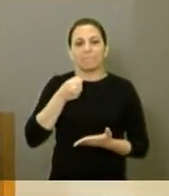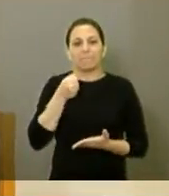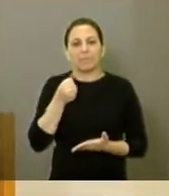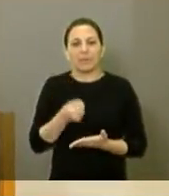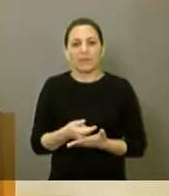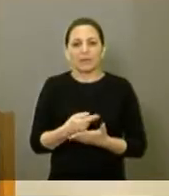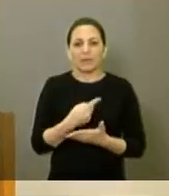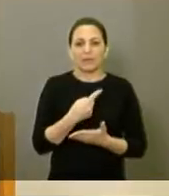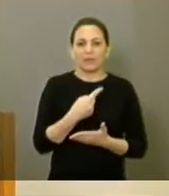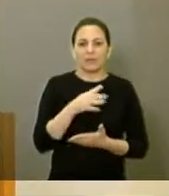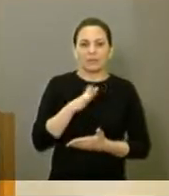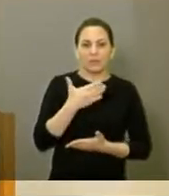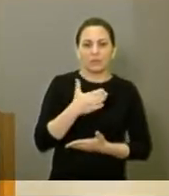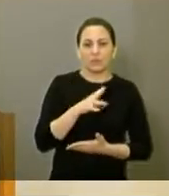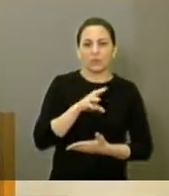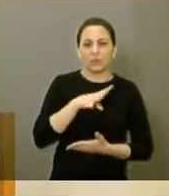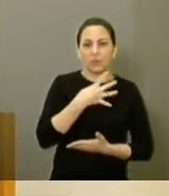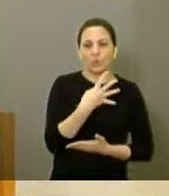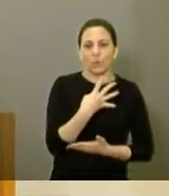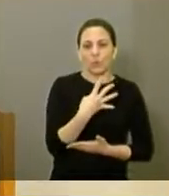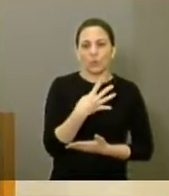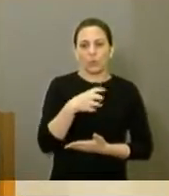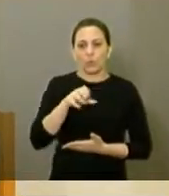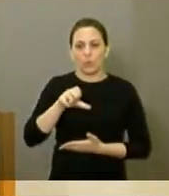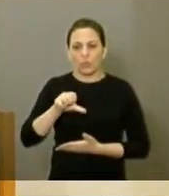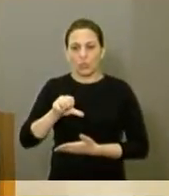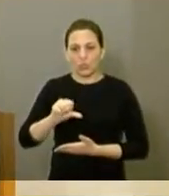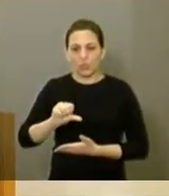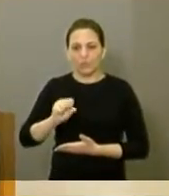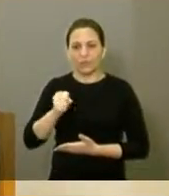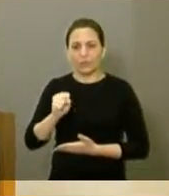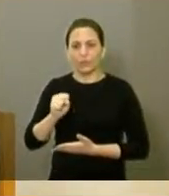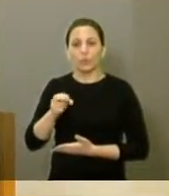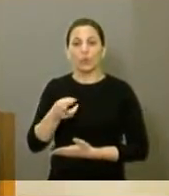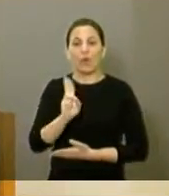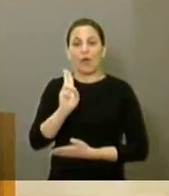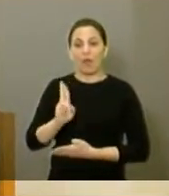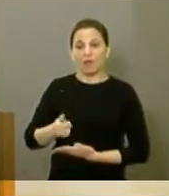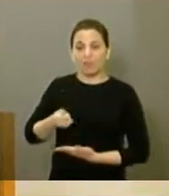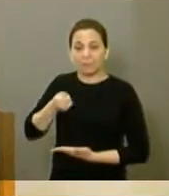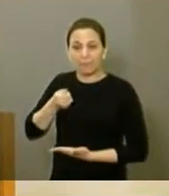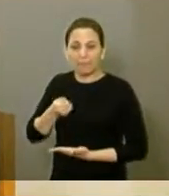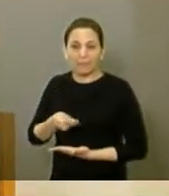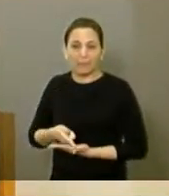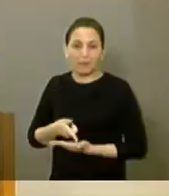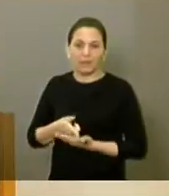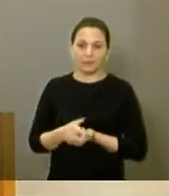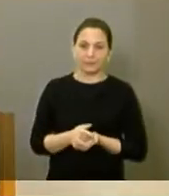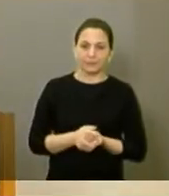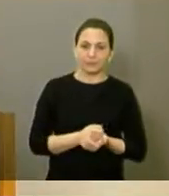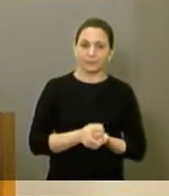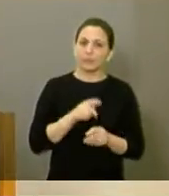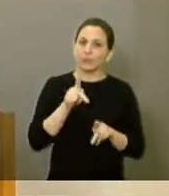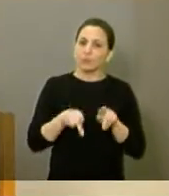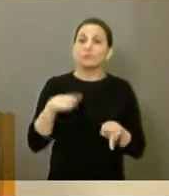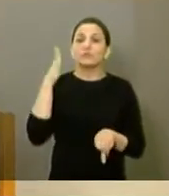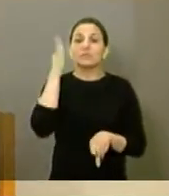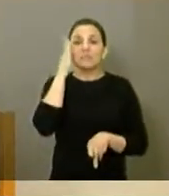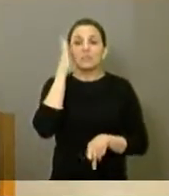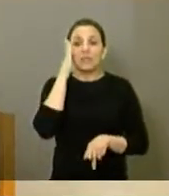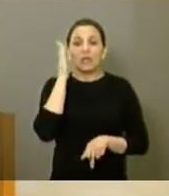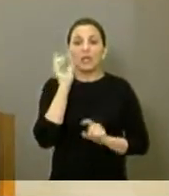cerca de quatrocentos e noventa e oito reais ea população sabe